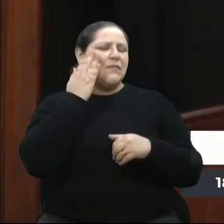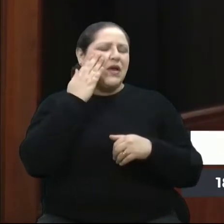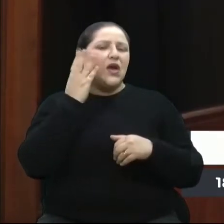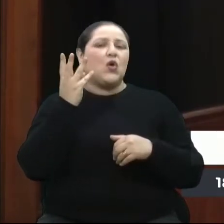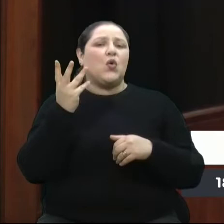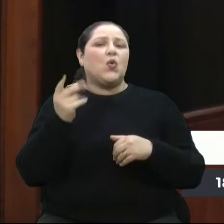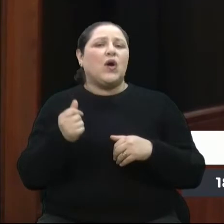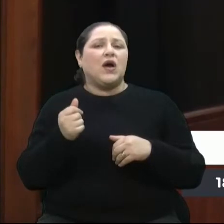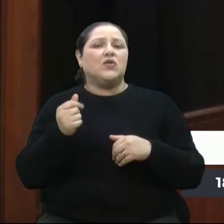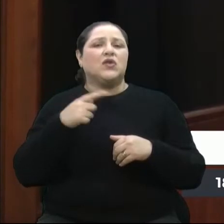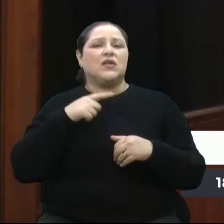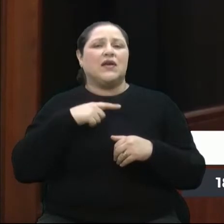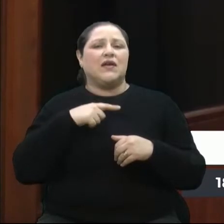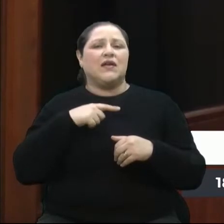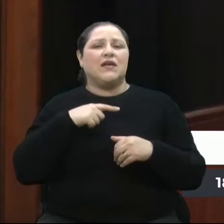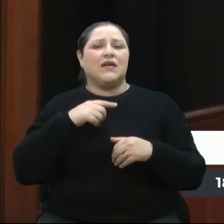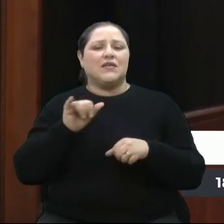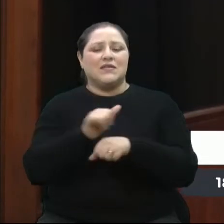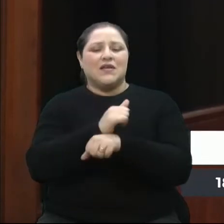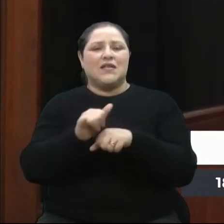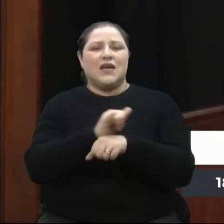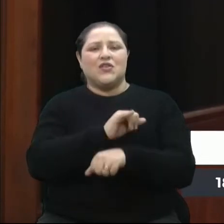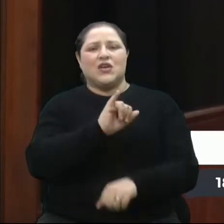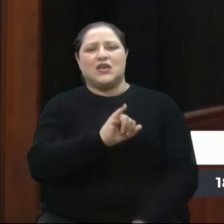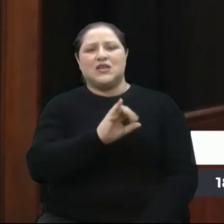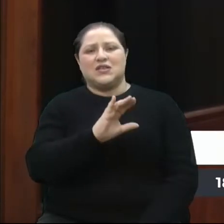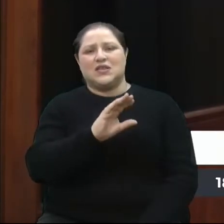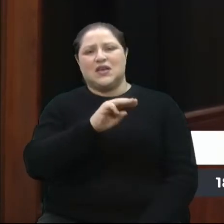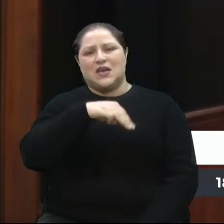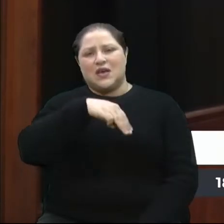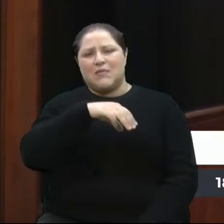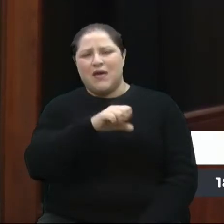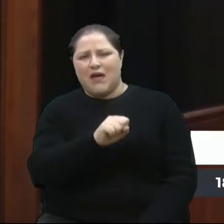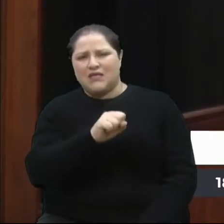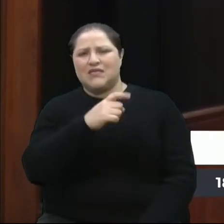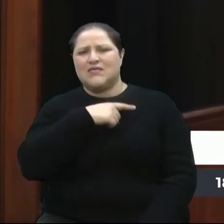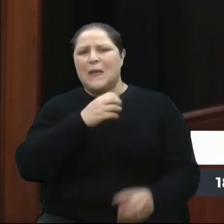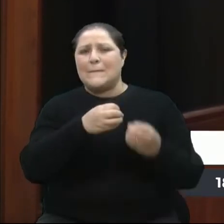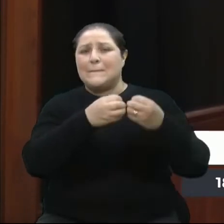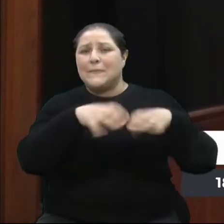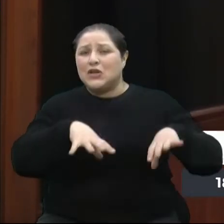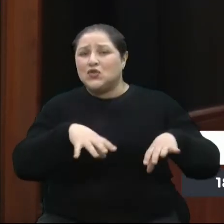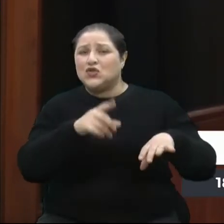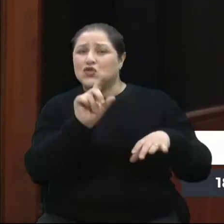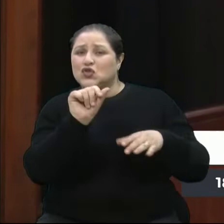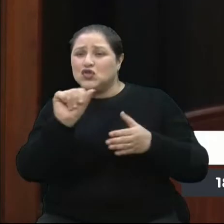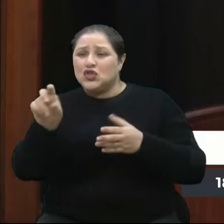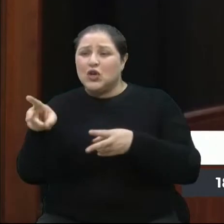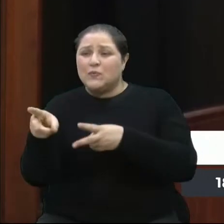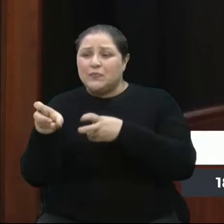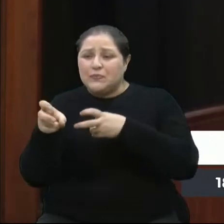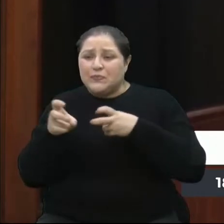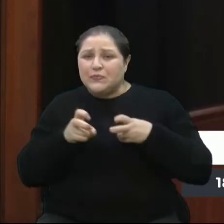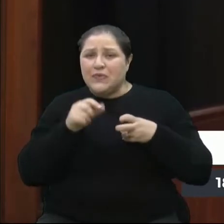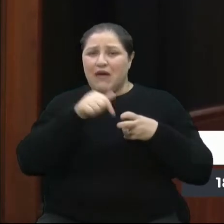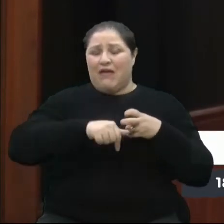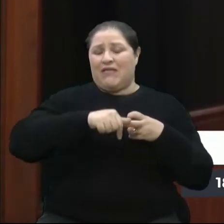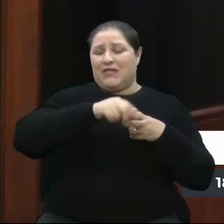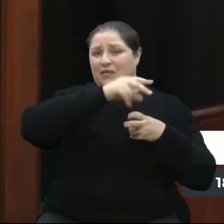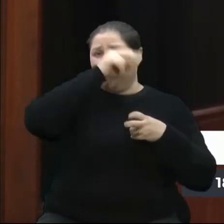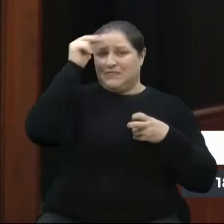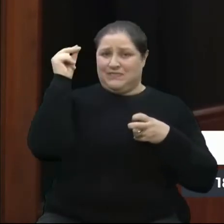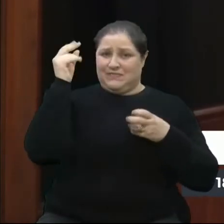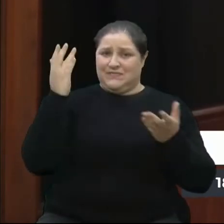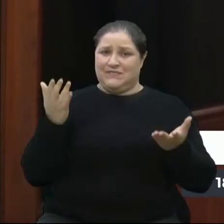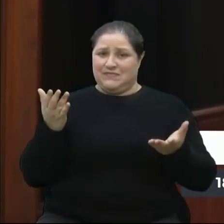vai impactar nos cofres aqui de Caxias do Sul. Porque se hoje já não tem cascalho, não tem um monte de coisa,